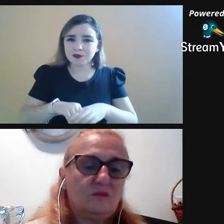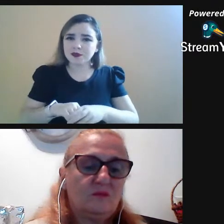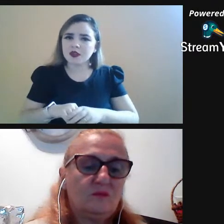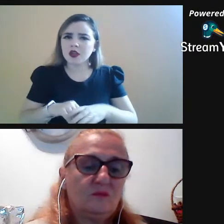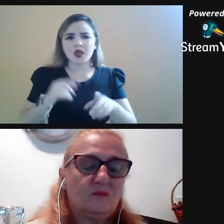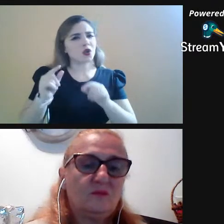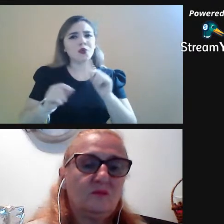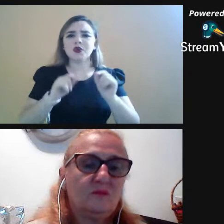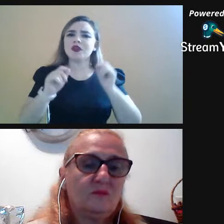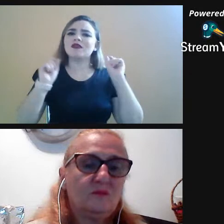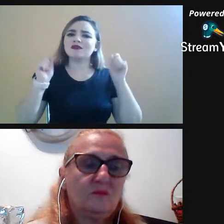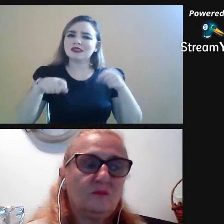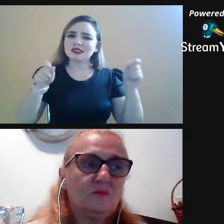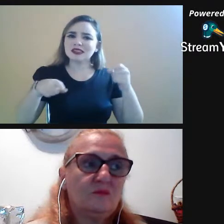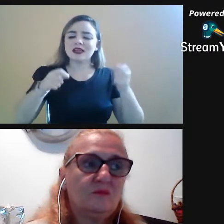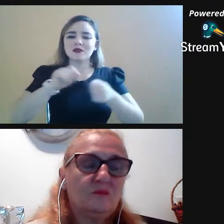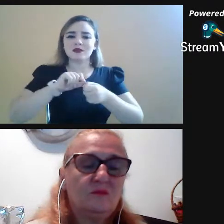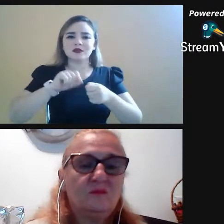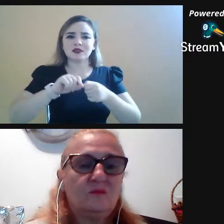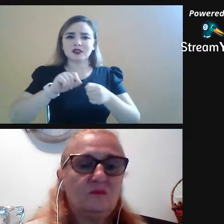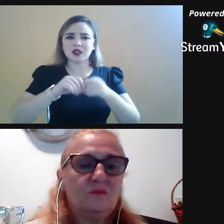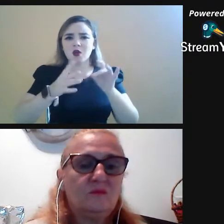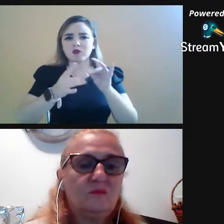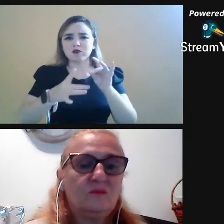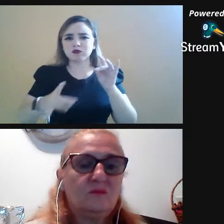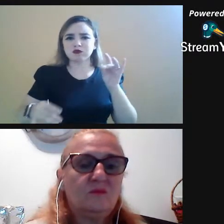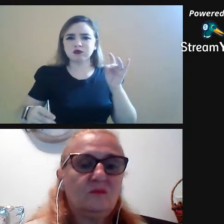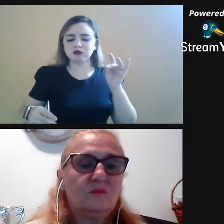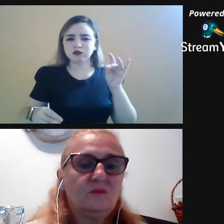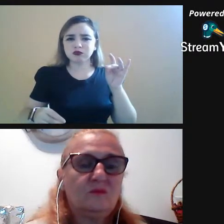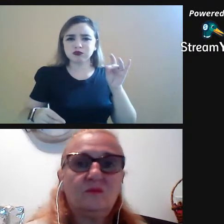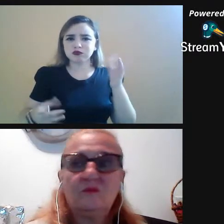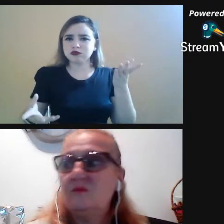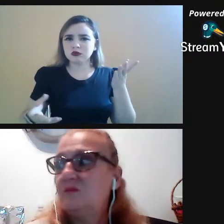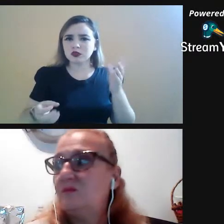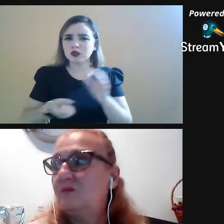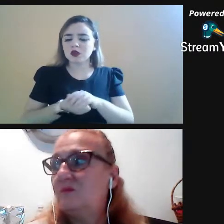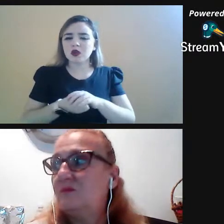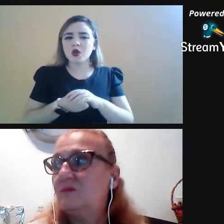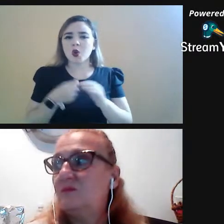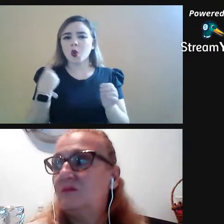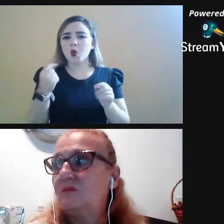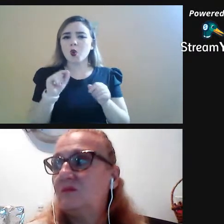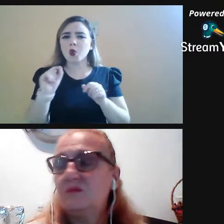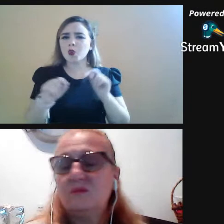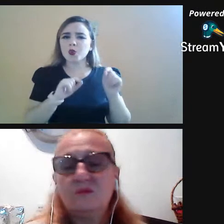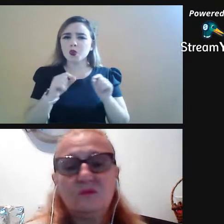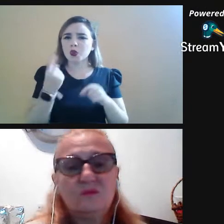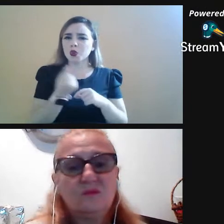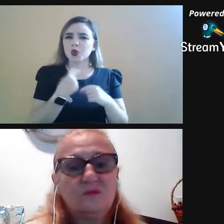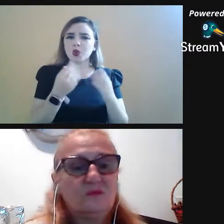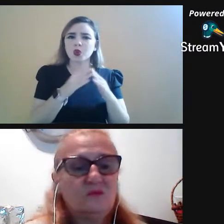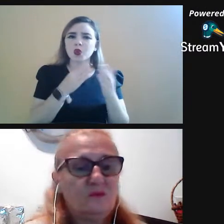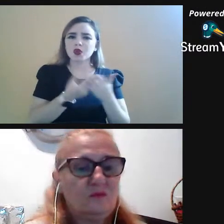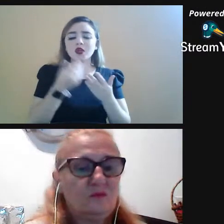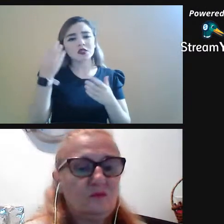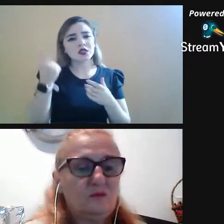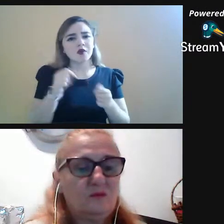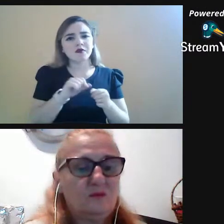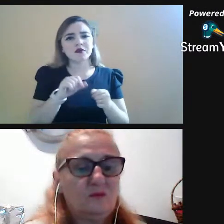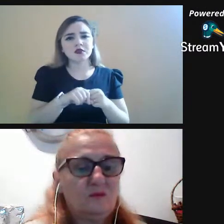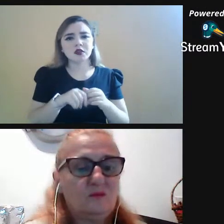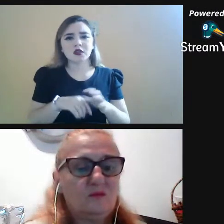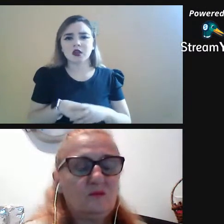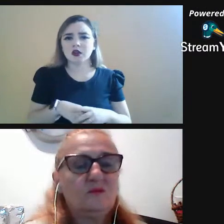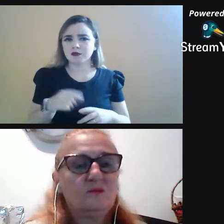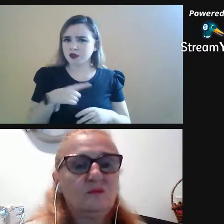o que dá para fazer com os retalhos? O que a nossa comunidade escolar sabe fazer com retalhos? Aí tem uma mãe